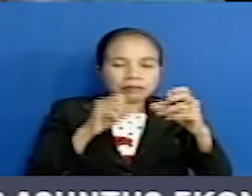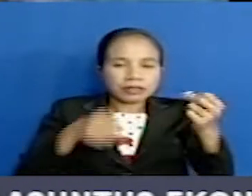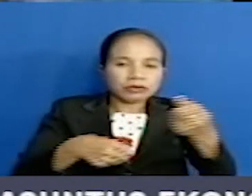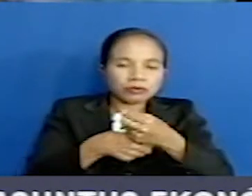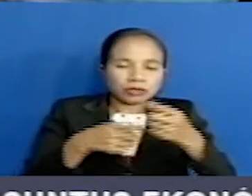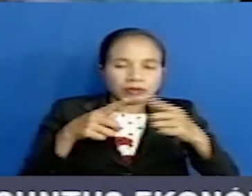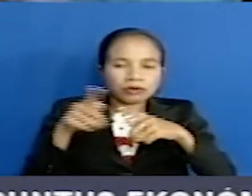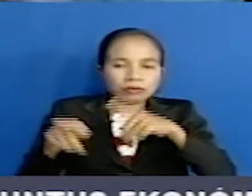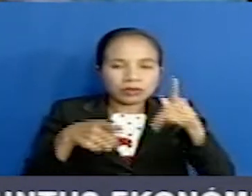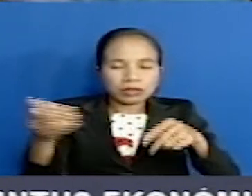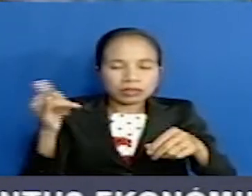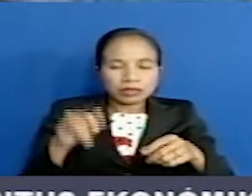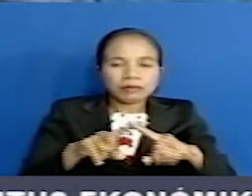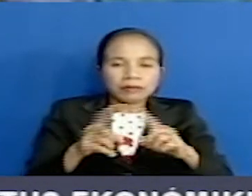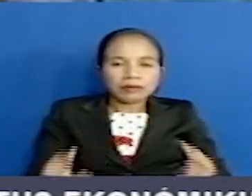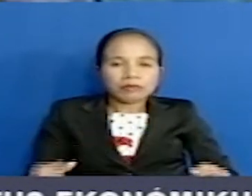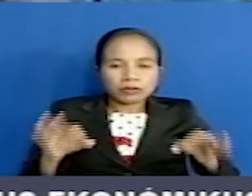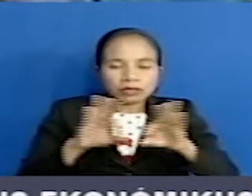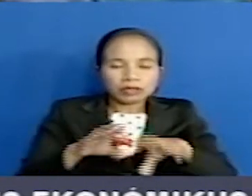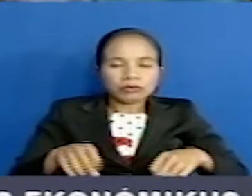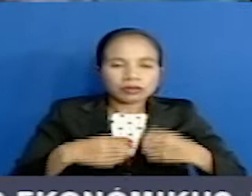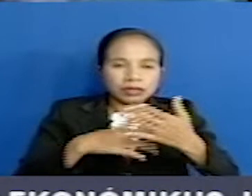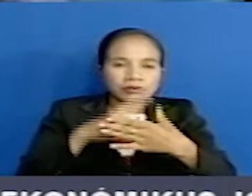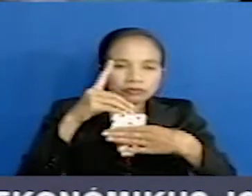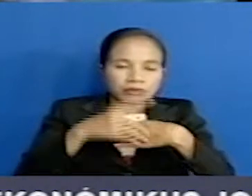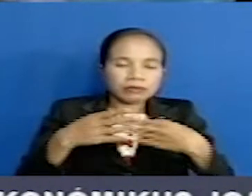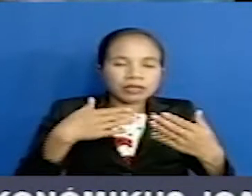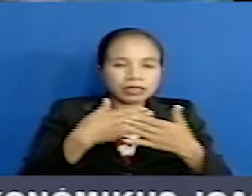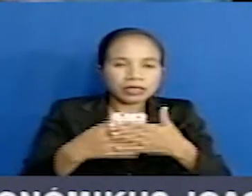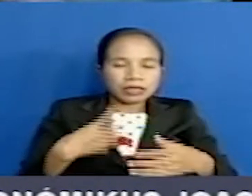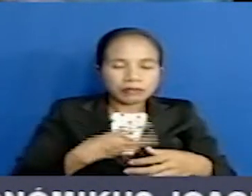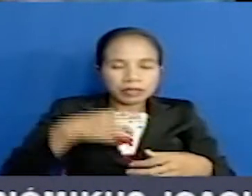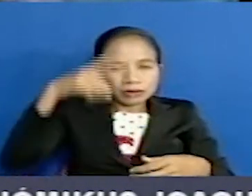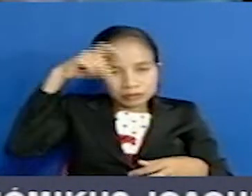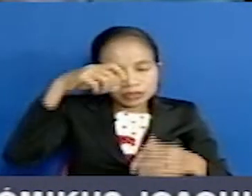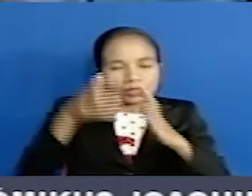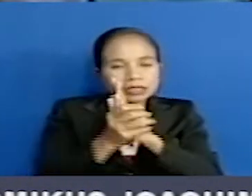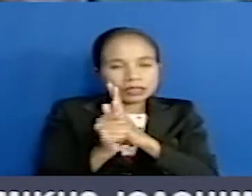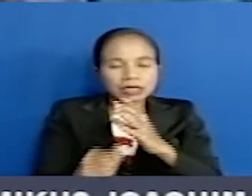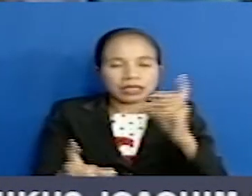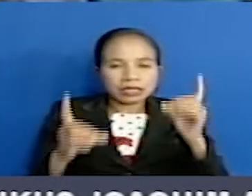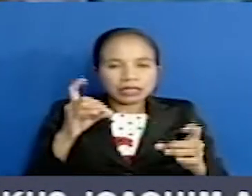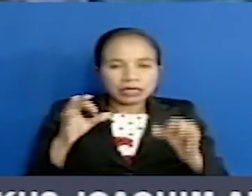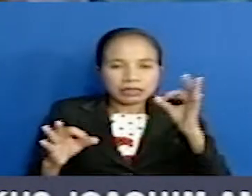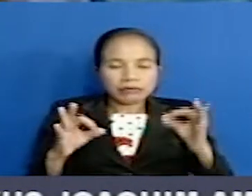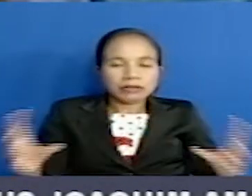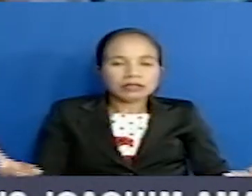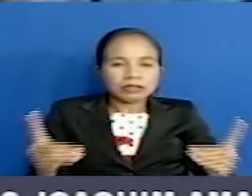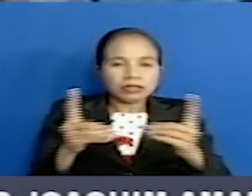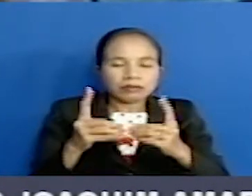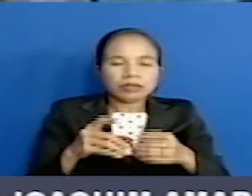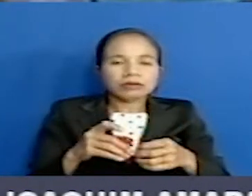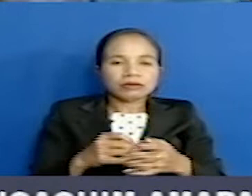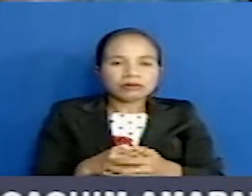cedo. Mas é importante lima ko o insama kambele desenvolve de utka amnia capacidade para karek acontecimento, inundação ansa dia 4 de abril